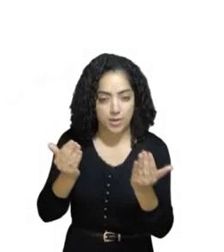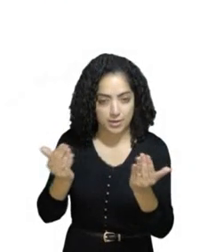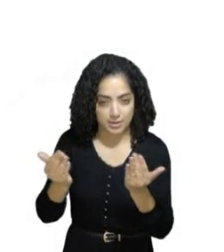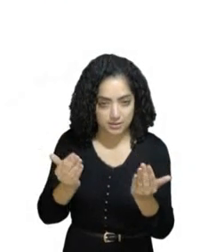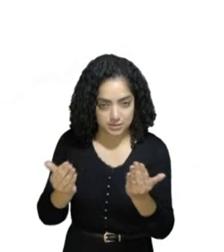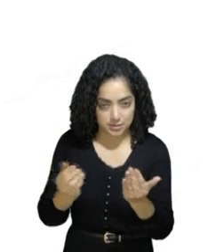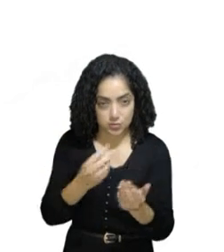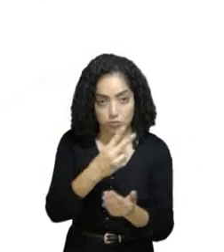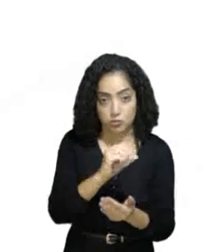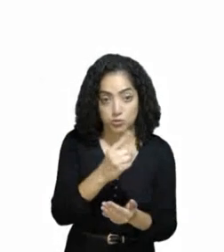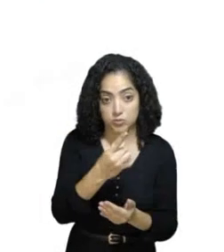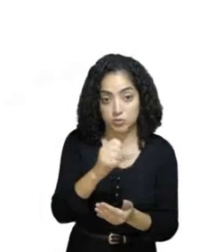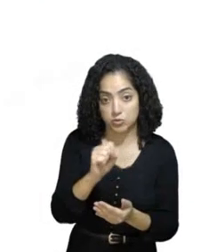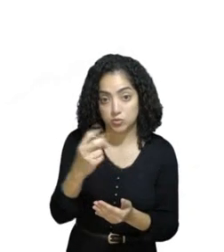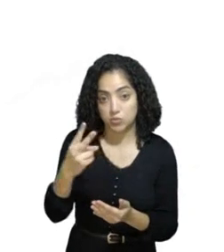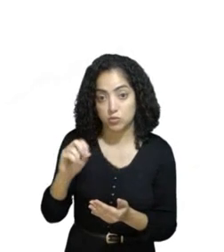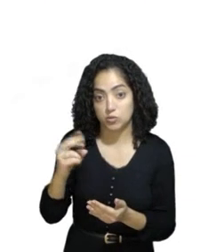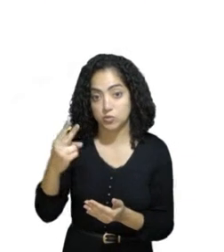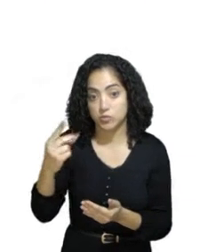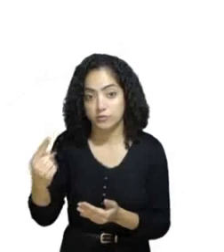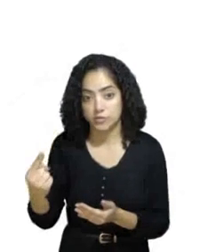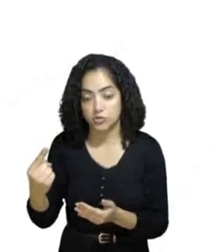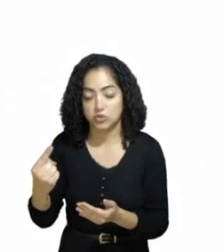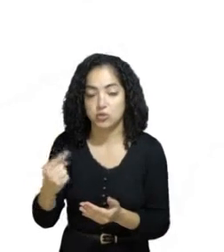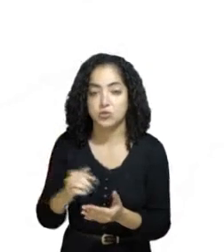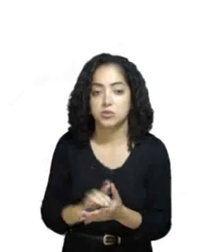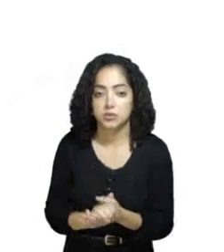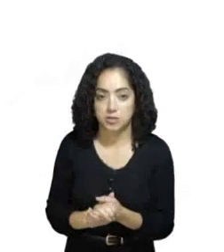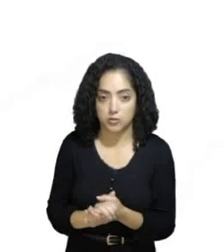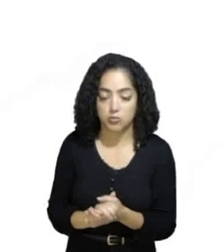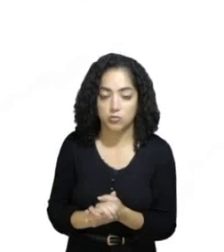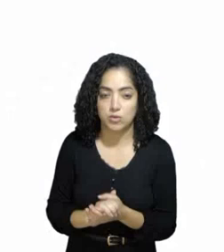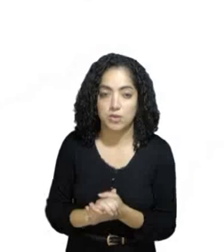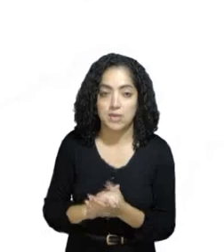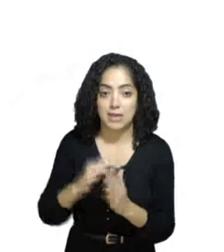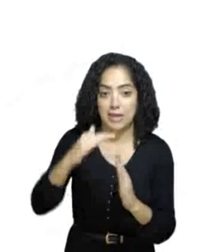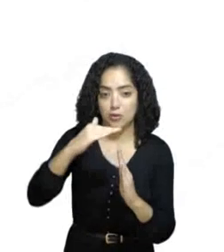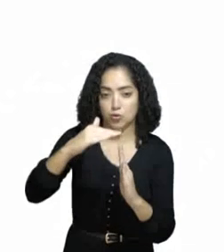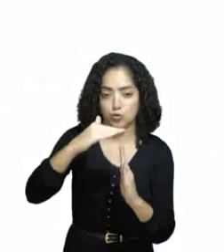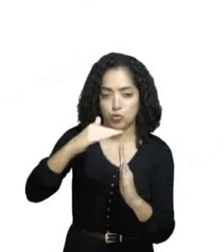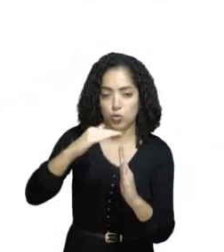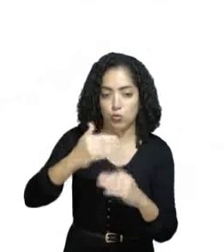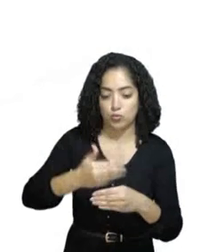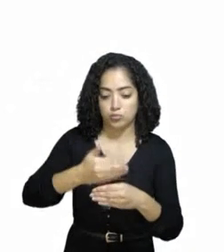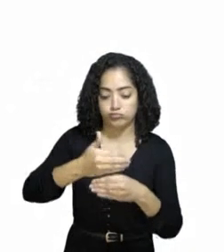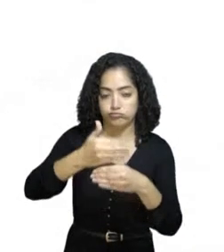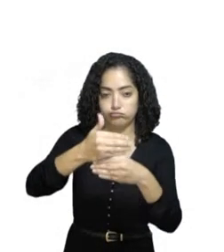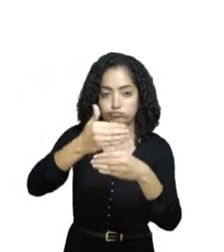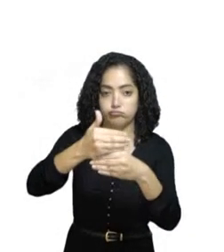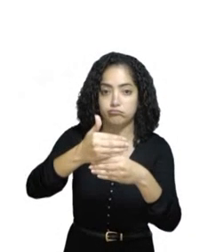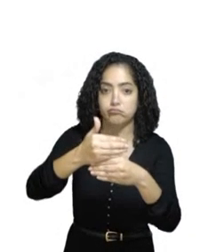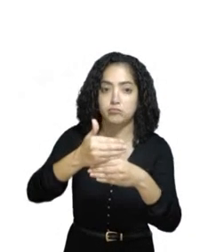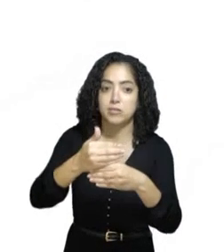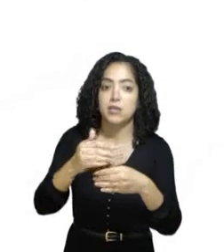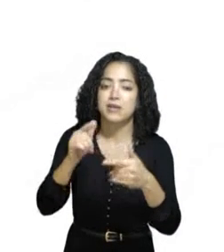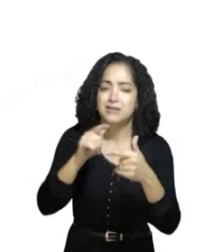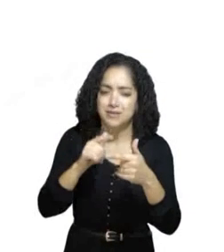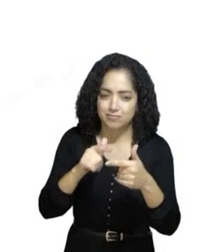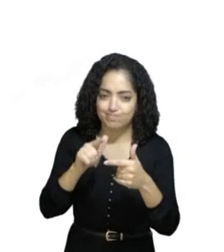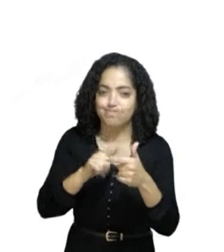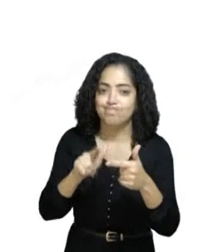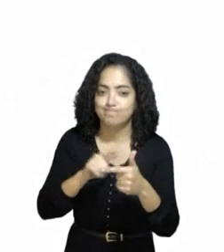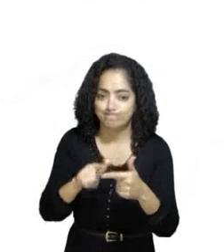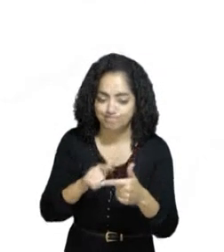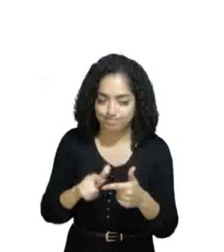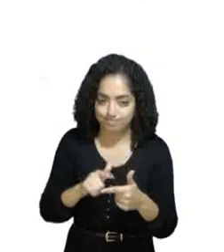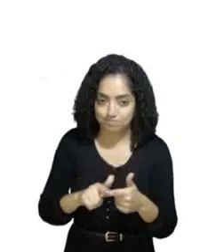entre 2018 e 2021 na crista da barragem. Há relatos de anomalias, se observarem,